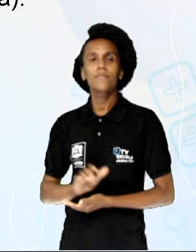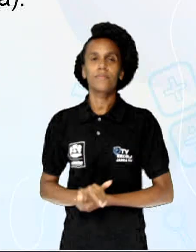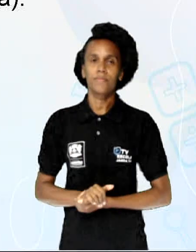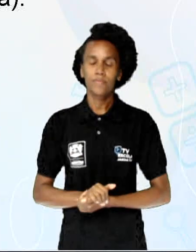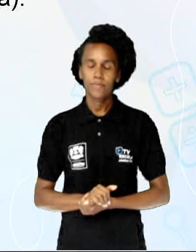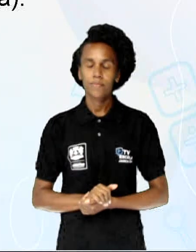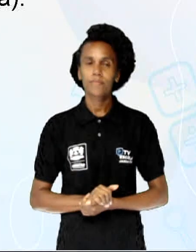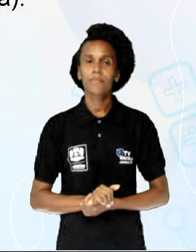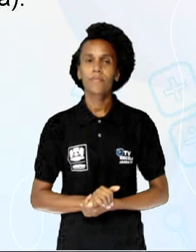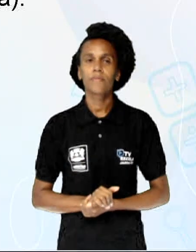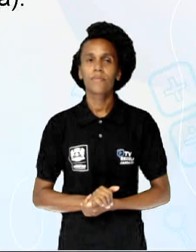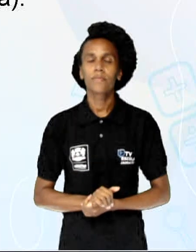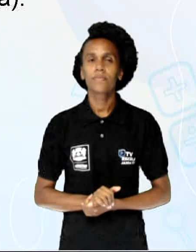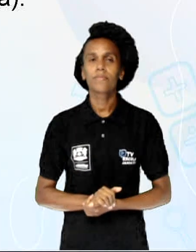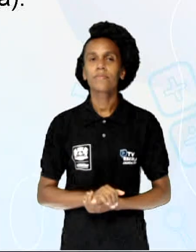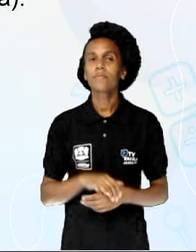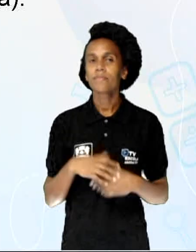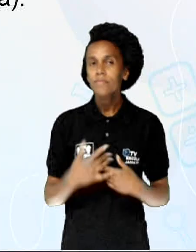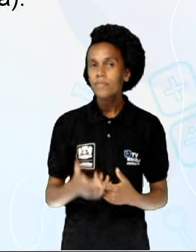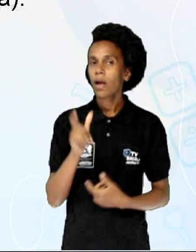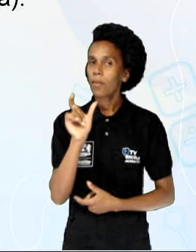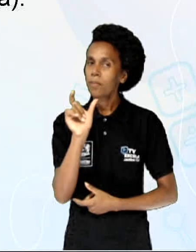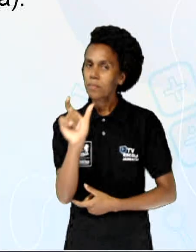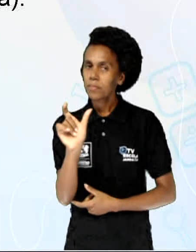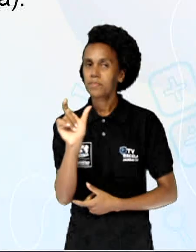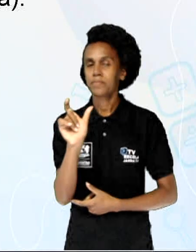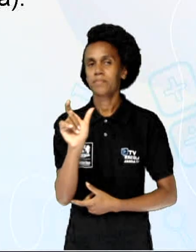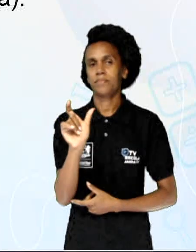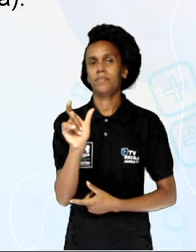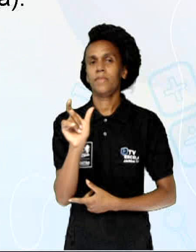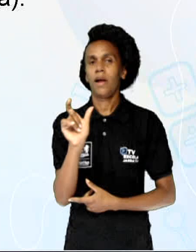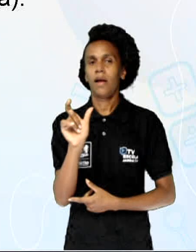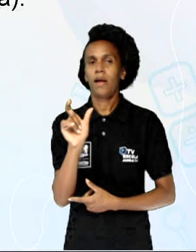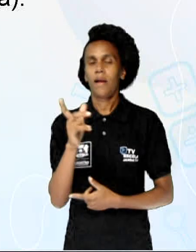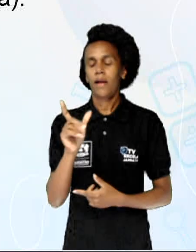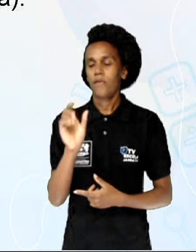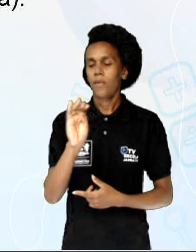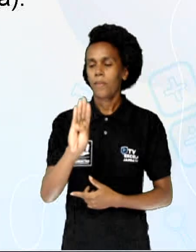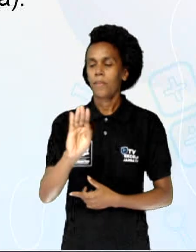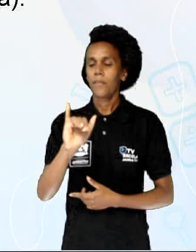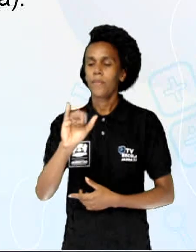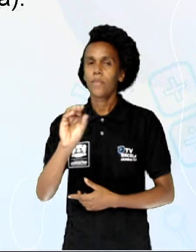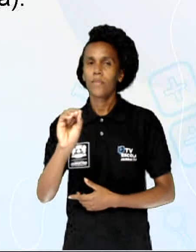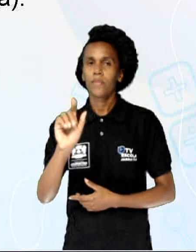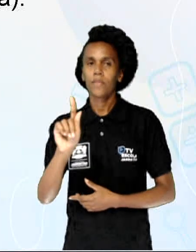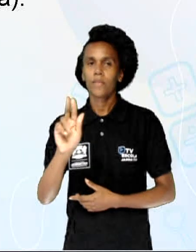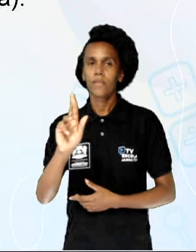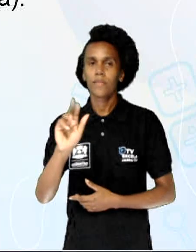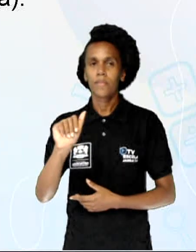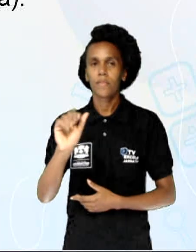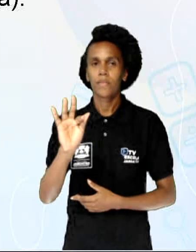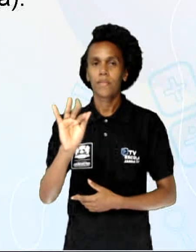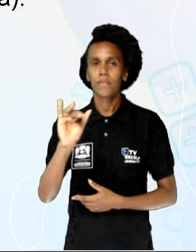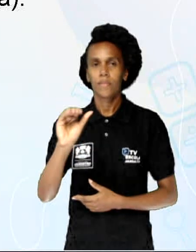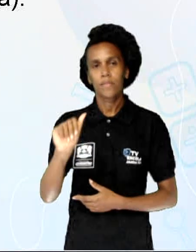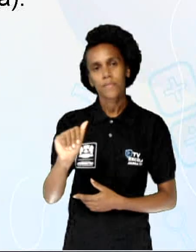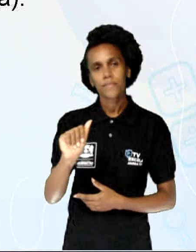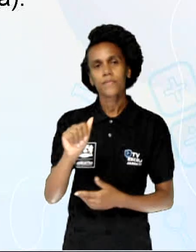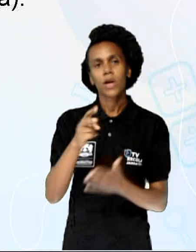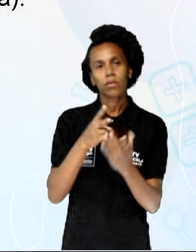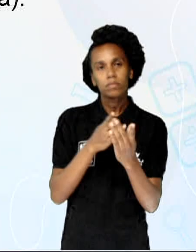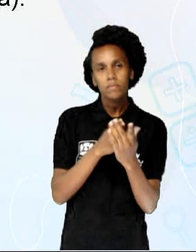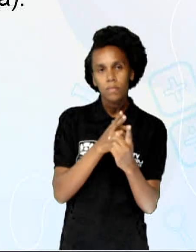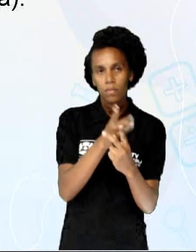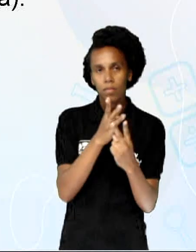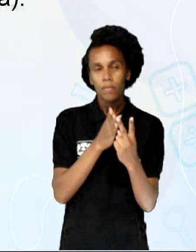que significa vida, e grafia, que significa escrita. Já a